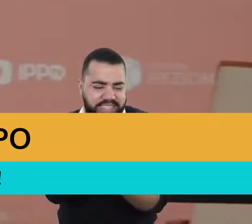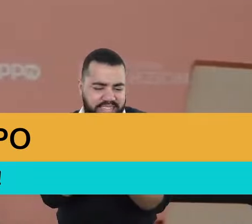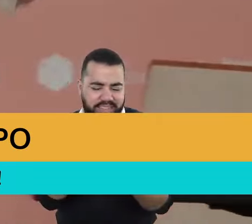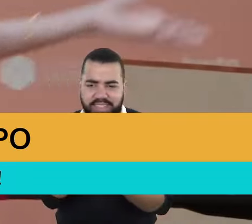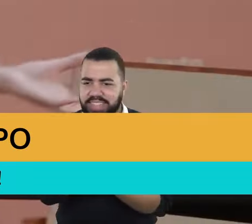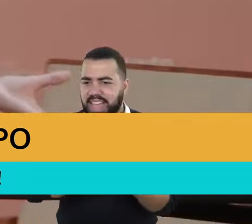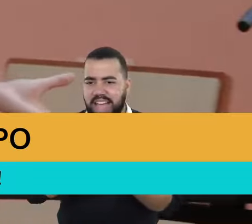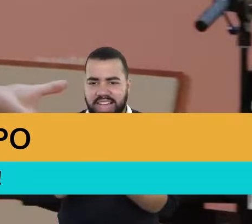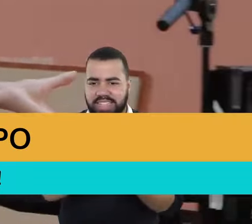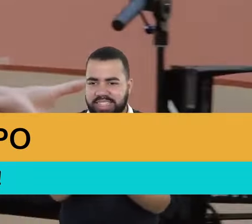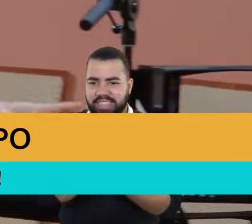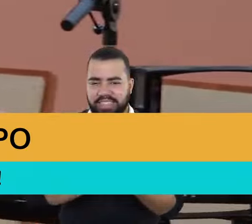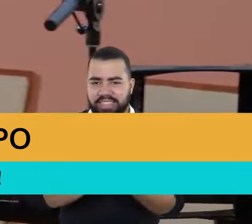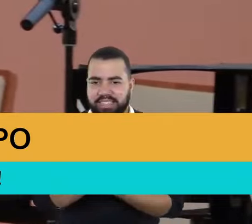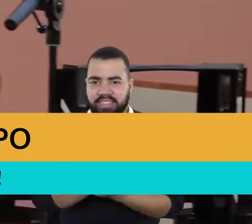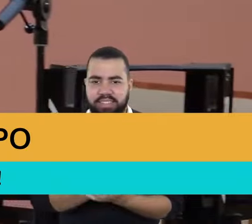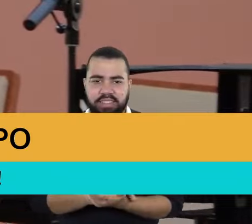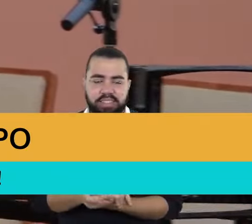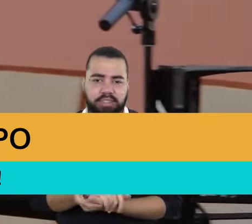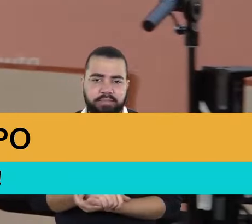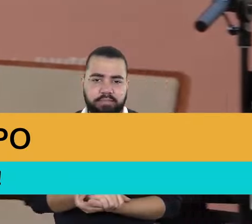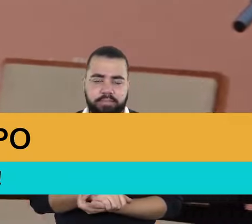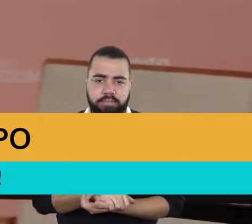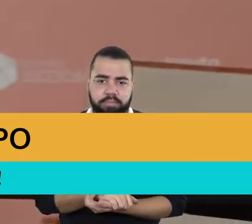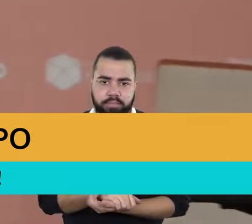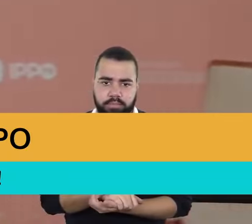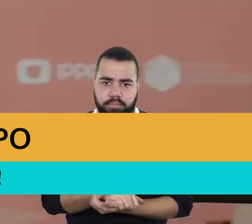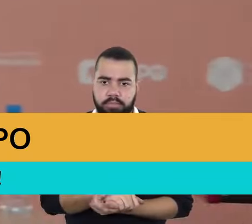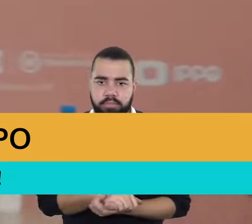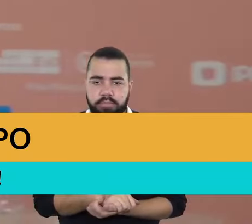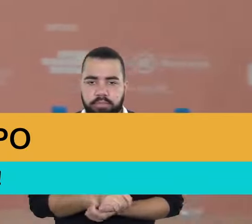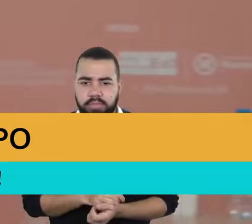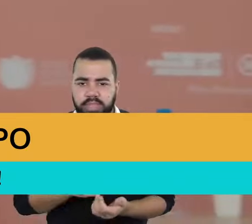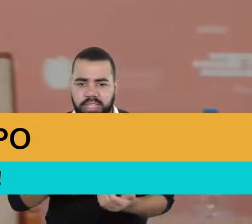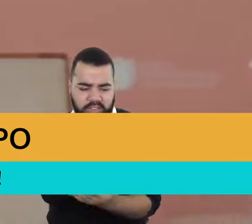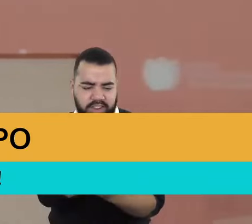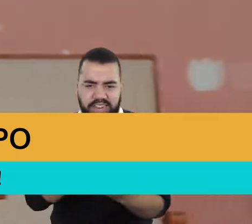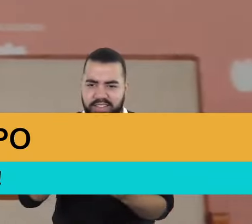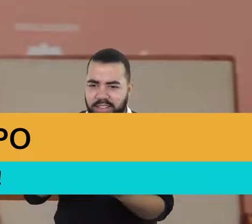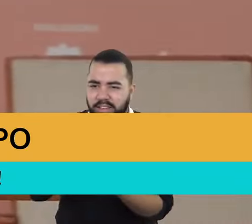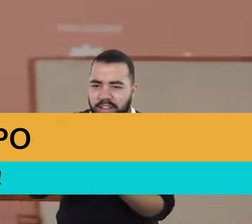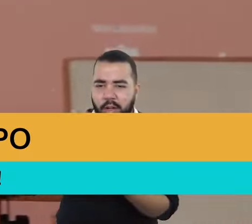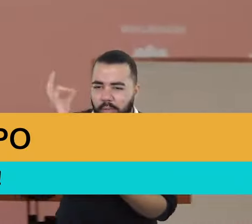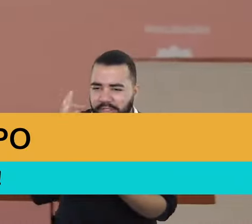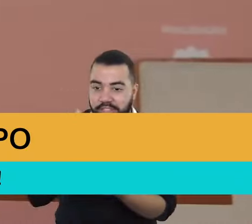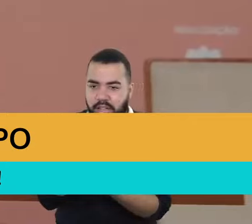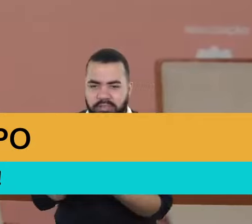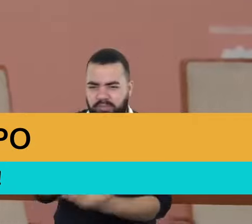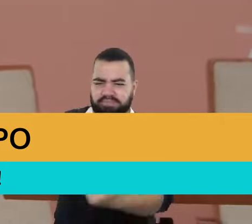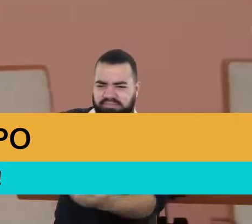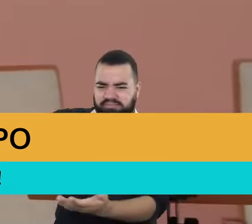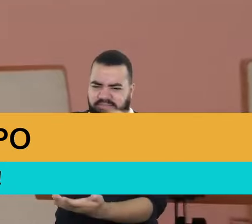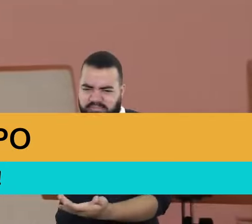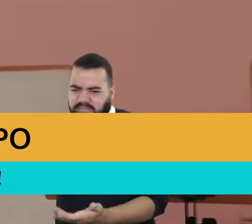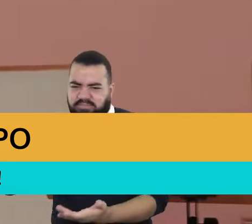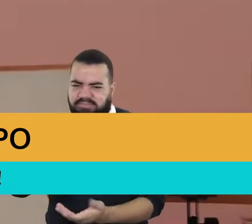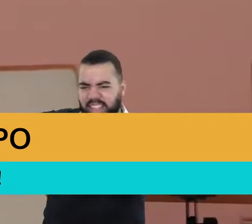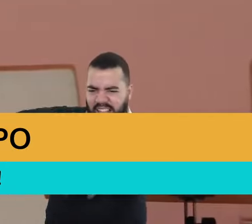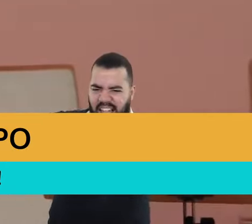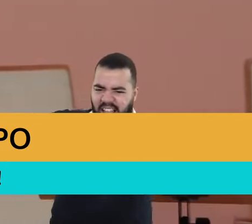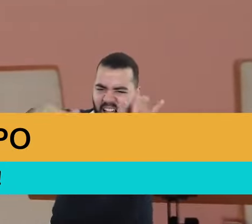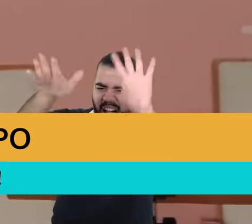bordas, eu sempre fui a menina da Joaninha, sabe? Nunca desenhei dentro das linhas, desenhava assim, que eu não tinha paciência. Ai, acaba, pelo amor